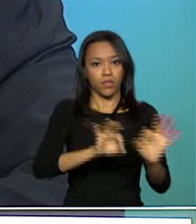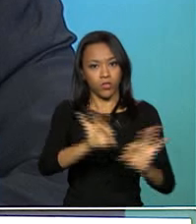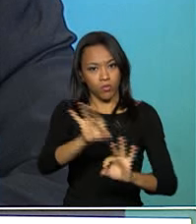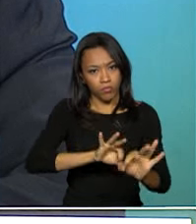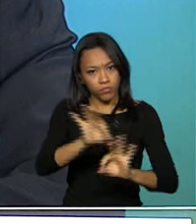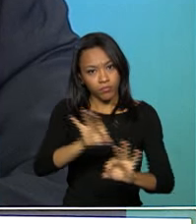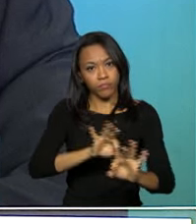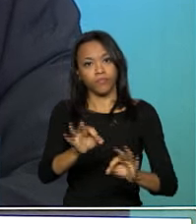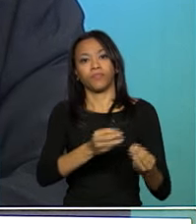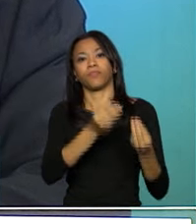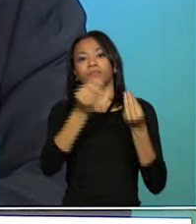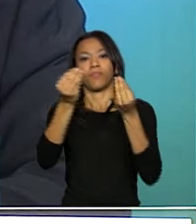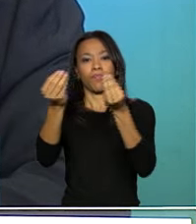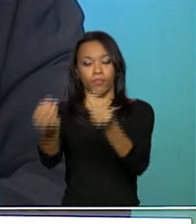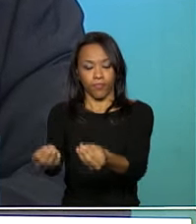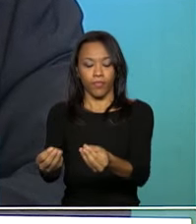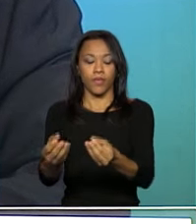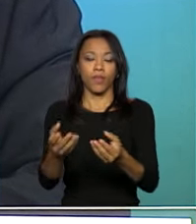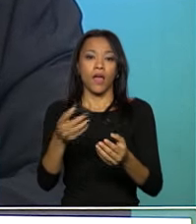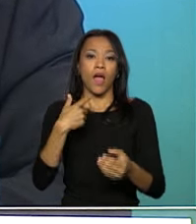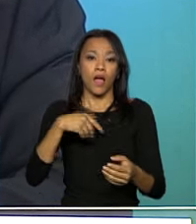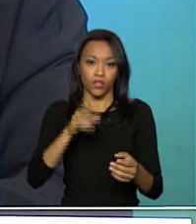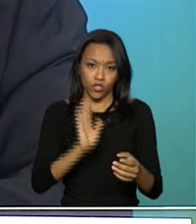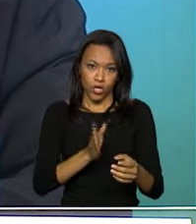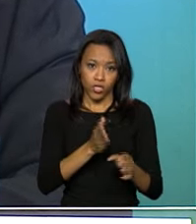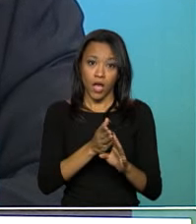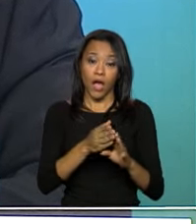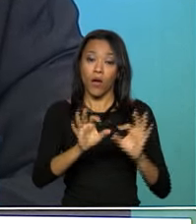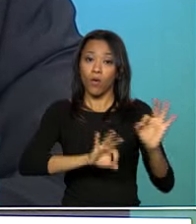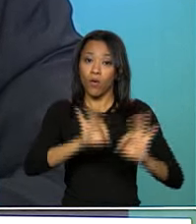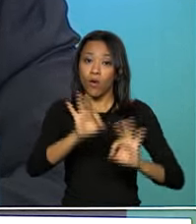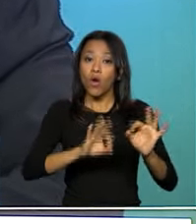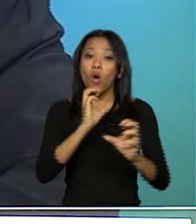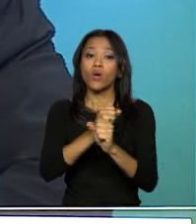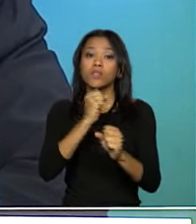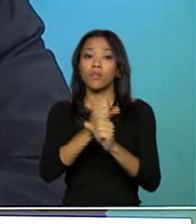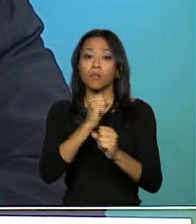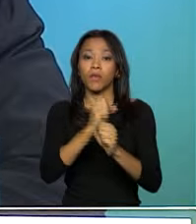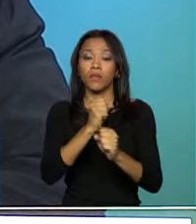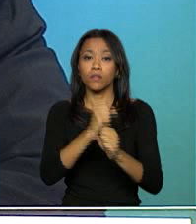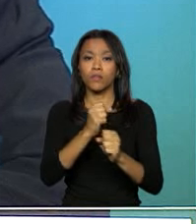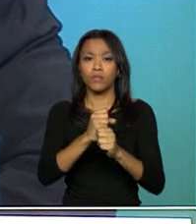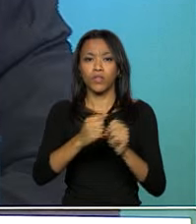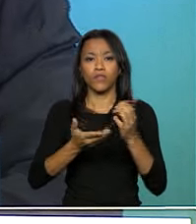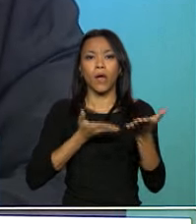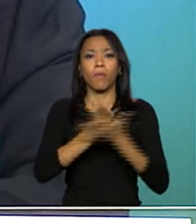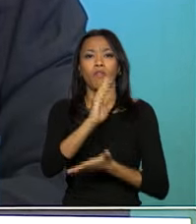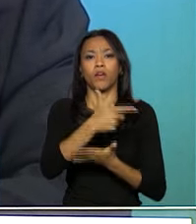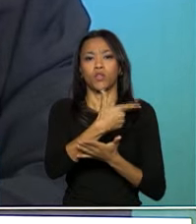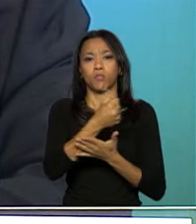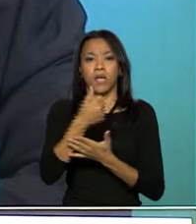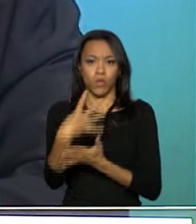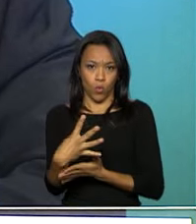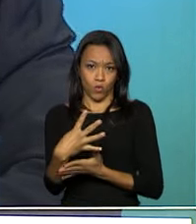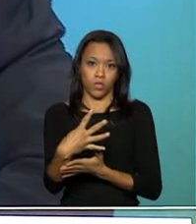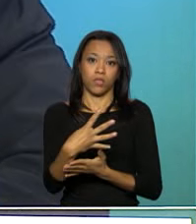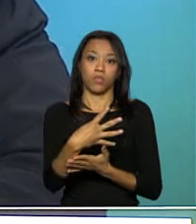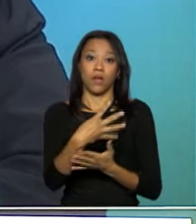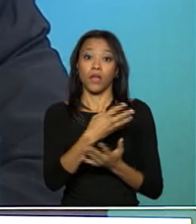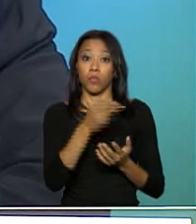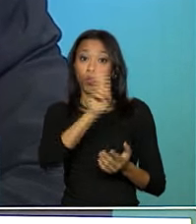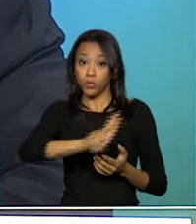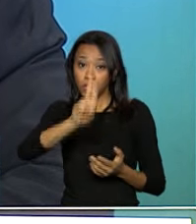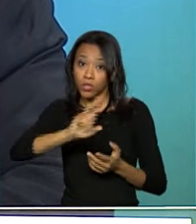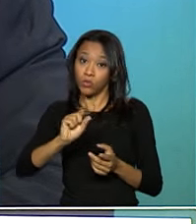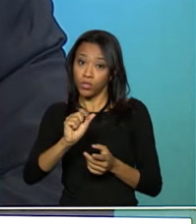presidencial até esse momento nós estamos executando o orçamento que foi aprovado em 2014 foi aprovado paraa estrutura administrativa que